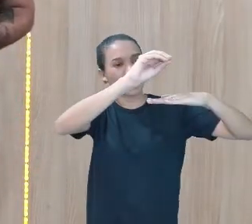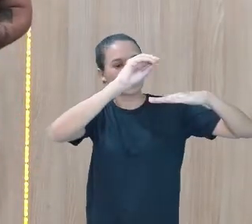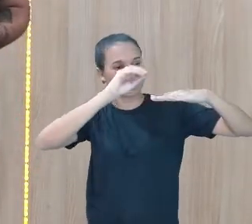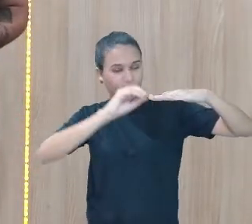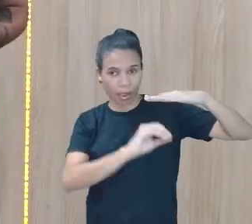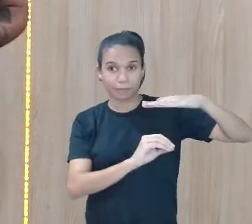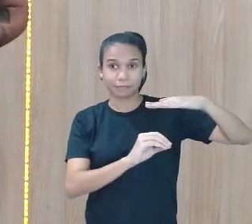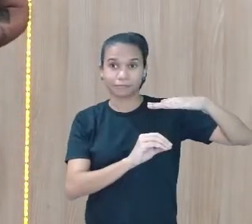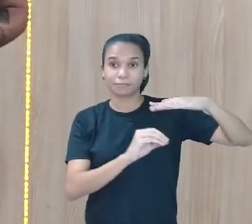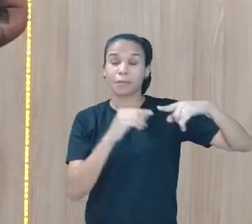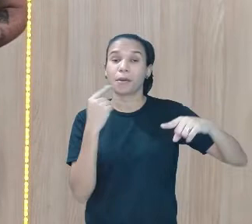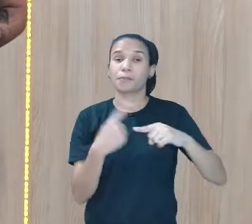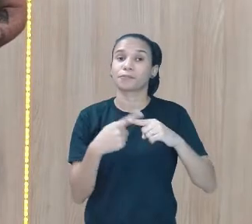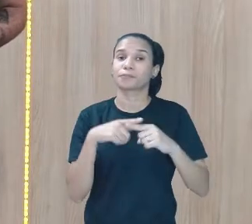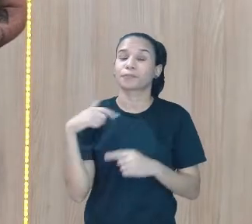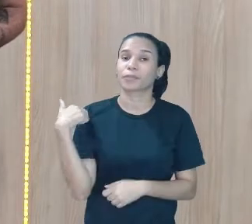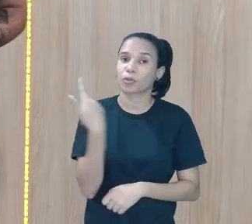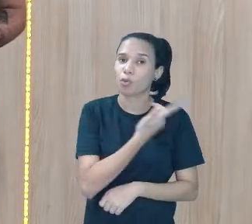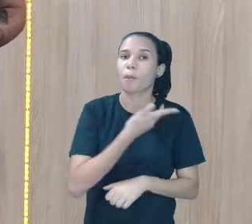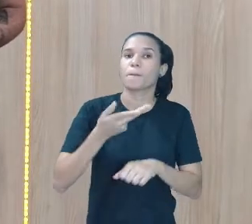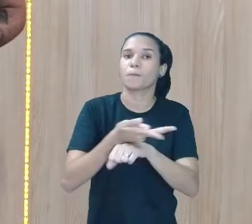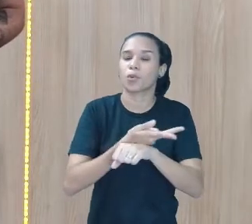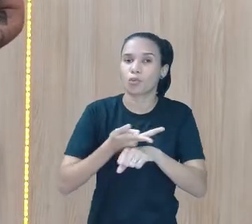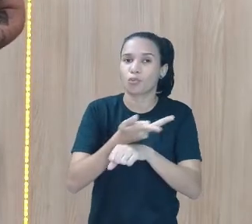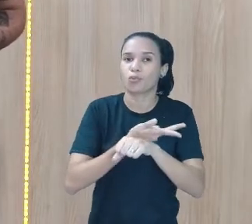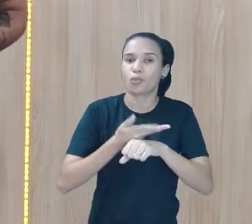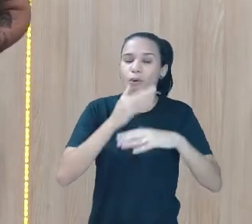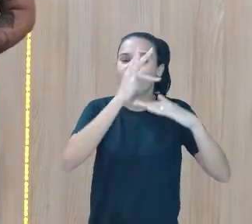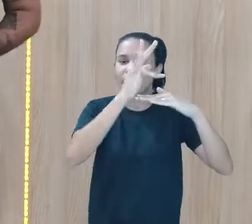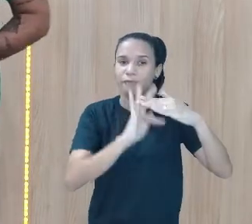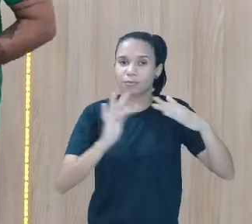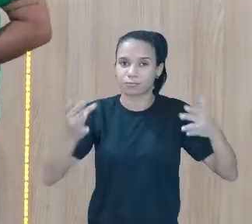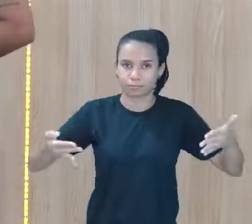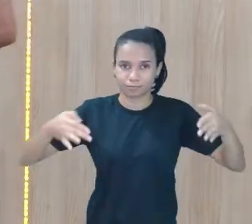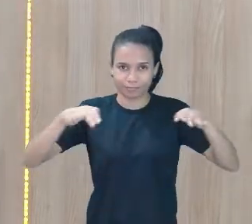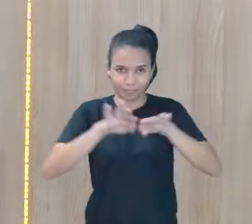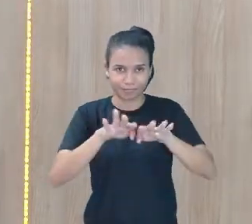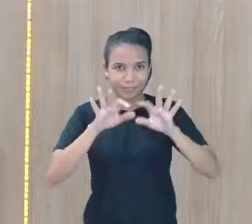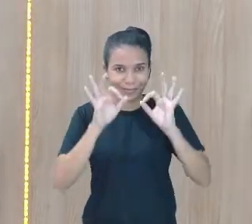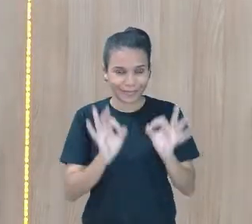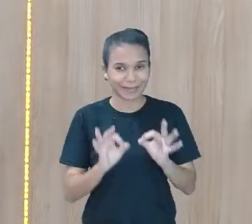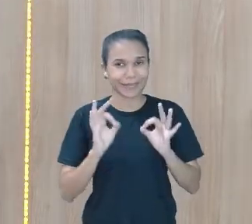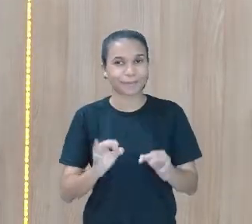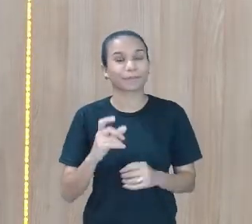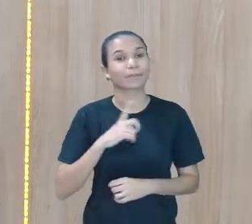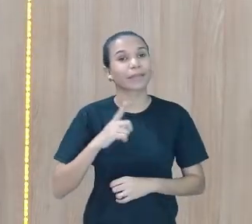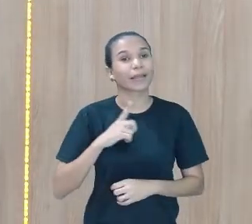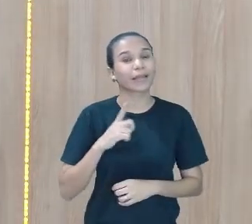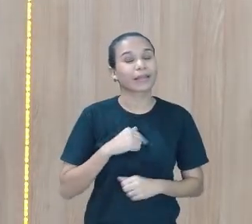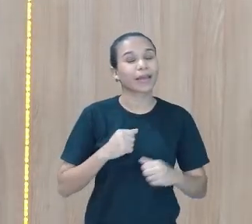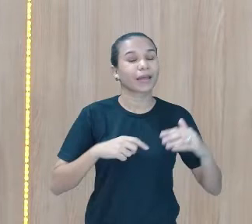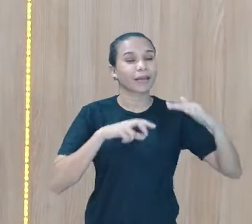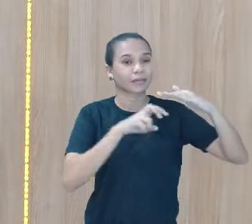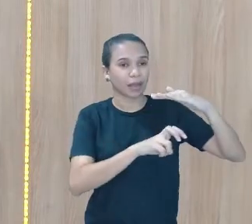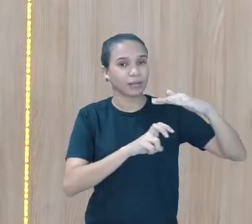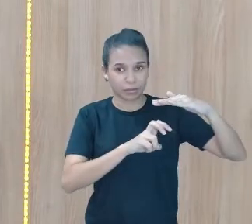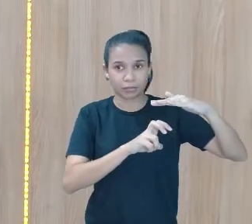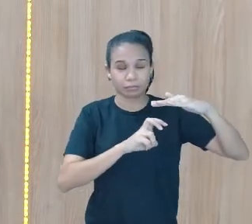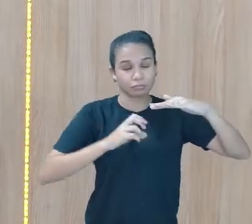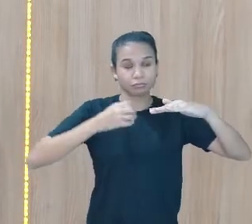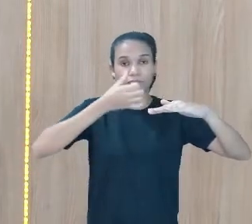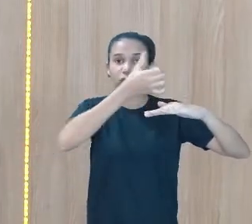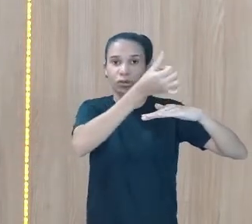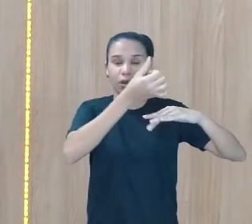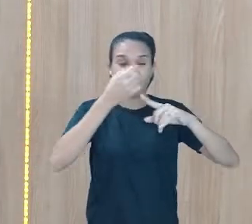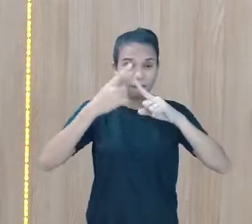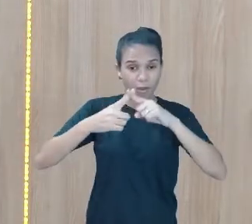pelo denominador, porque nós estamos buscando uma fração equivalente. Então, multiplicando por 2, tanto o numerador